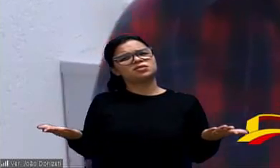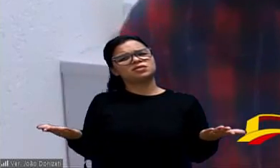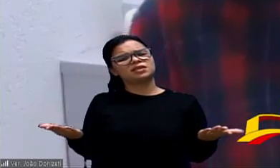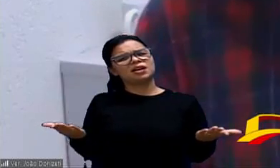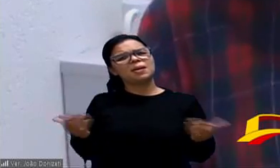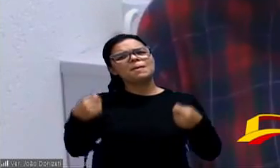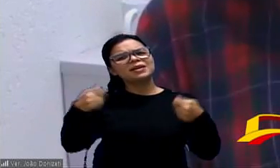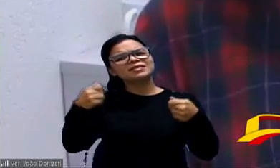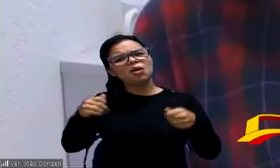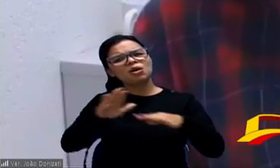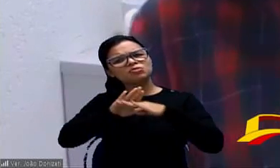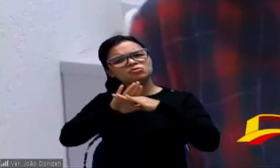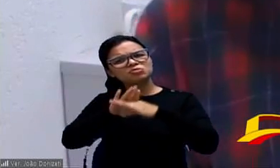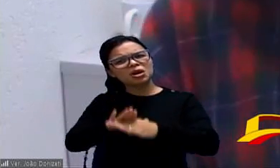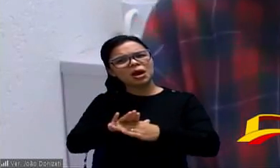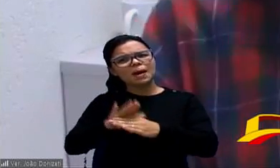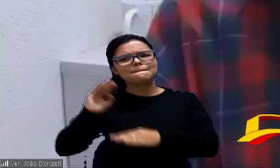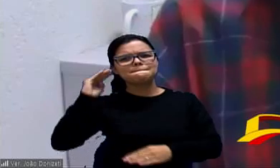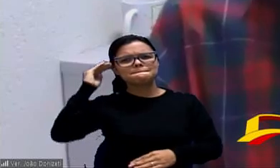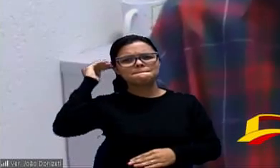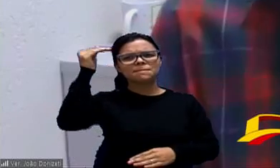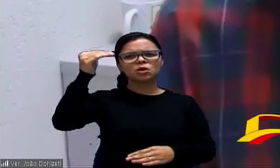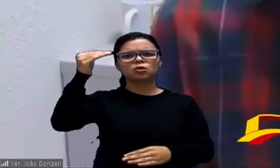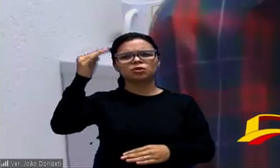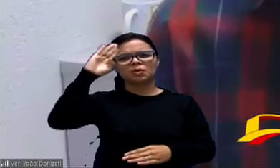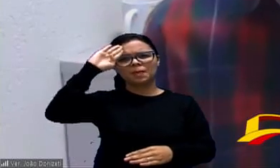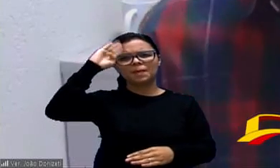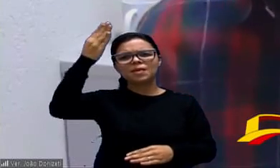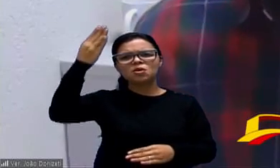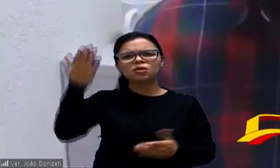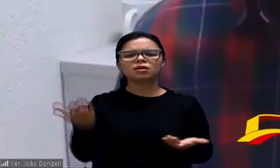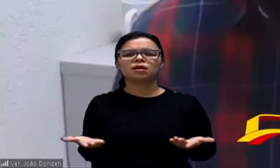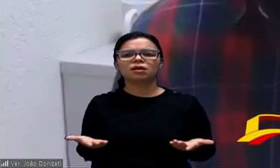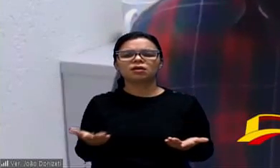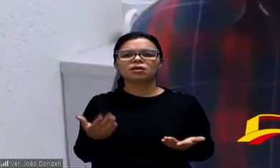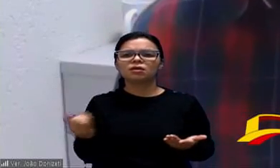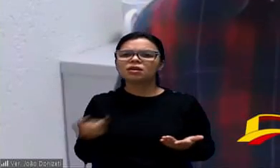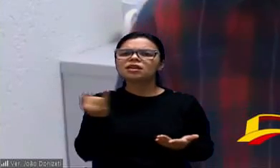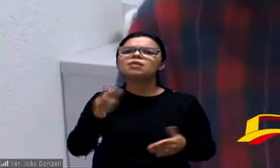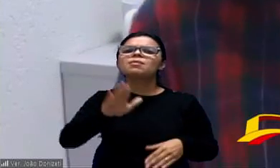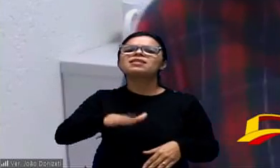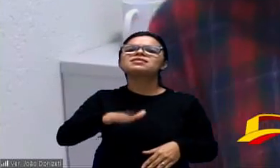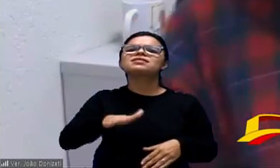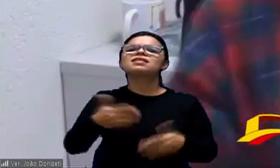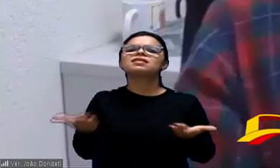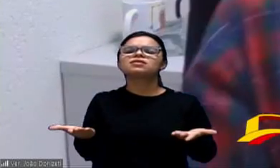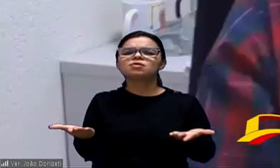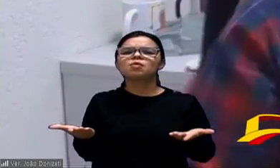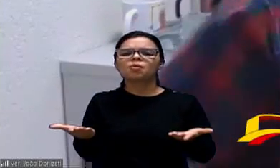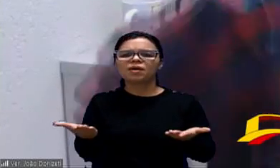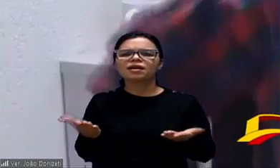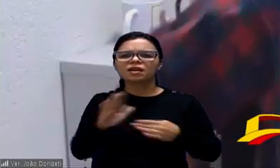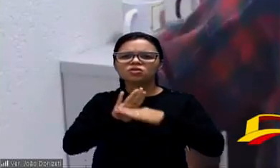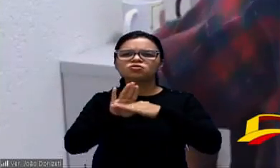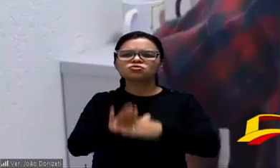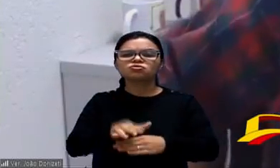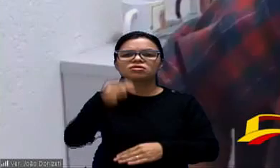atendimento VIP para nós. Muito bem, prefeito, tem que enquadrar esse povo para dar atendimento digno para a